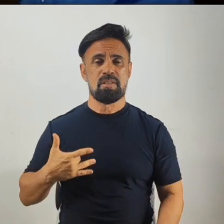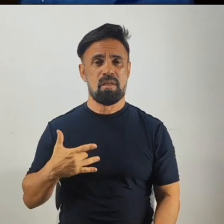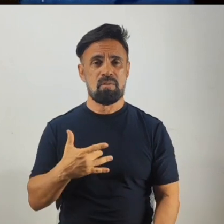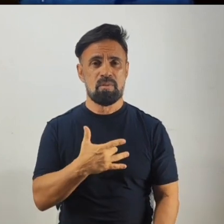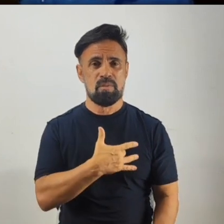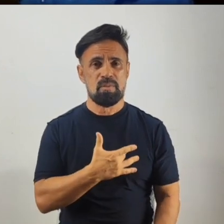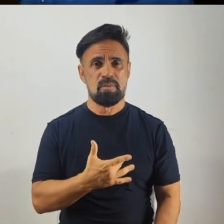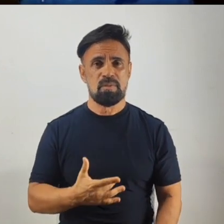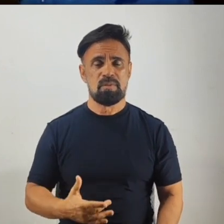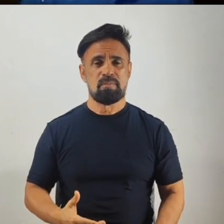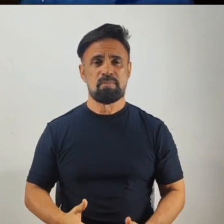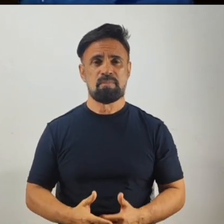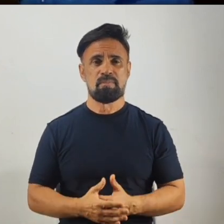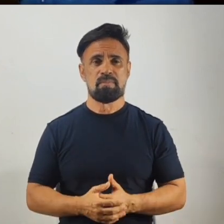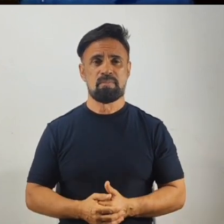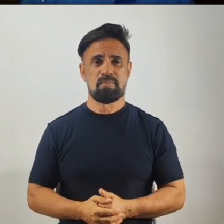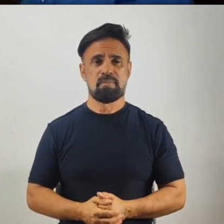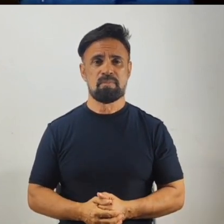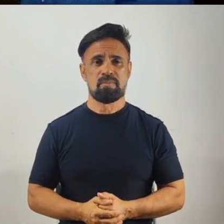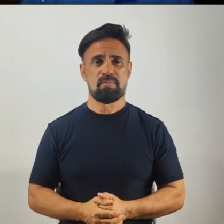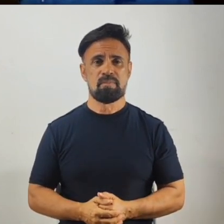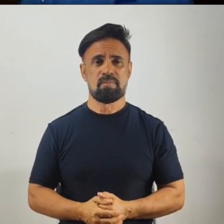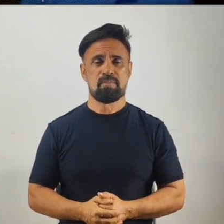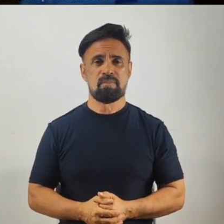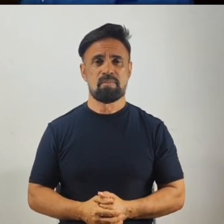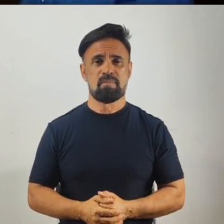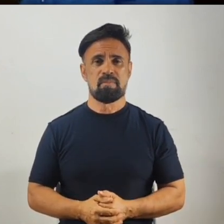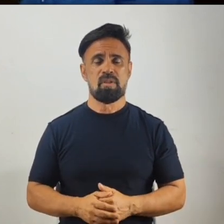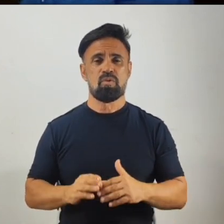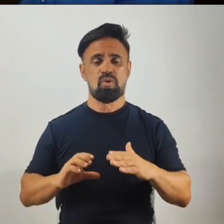atualizada dos serviços de saúde,